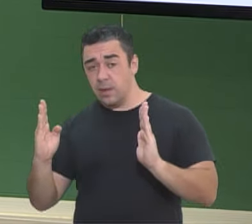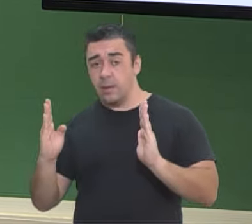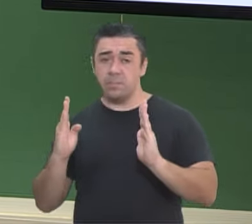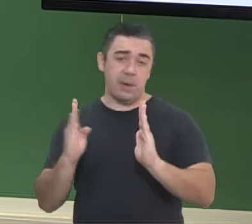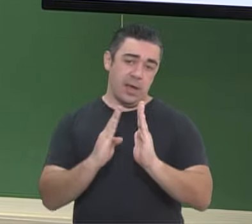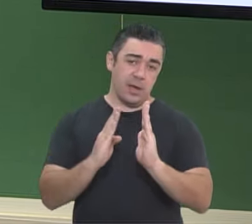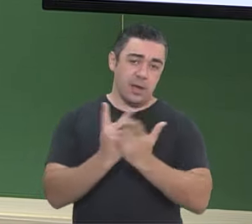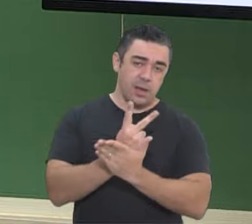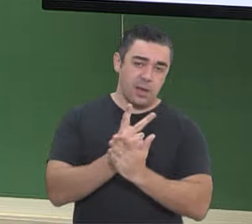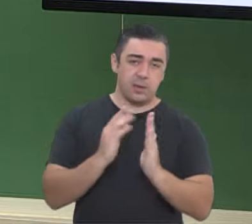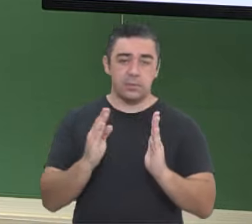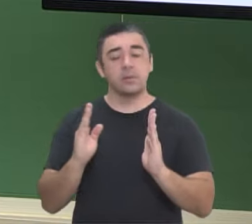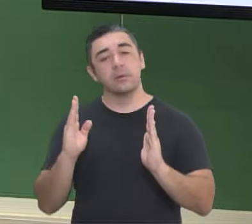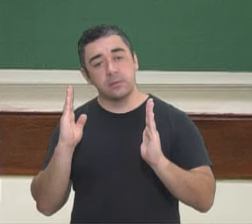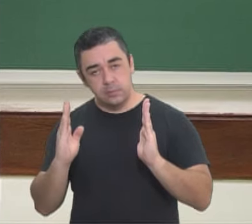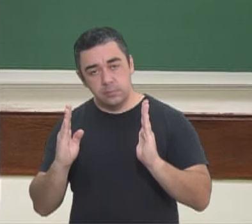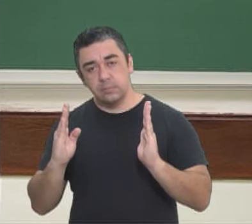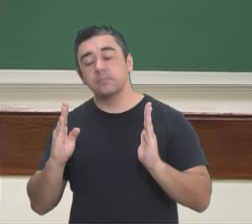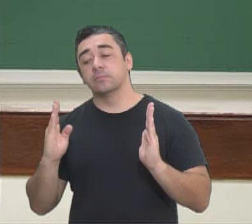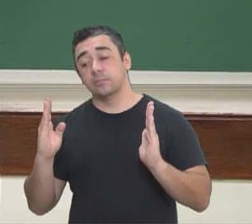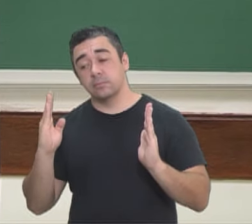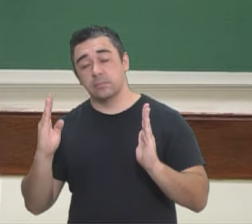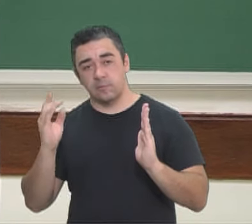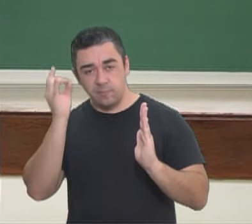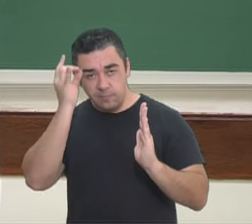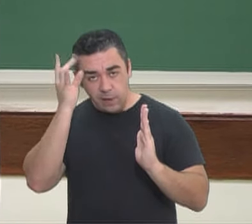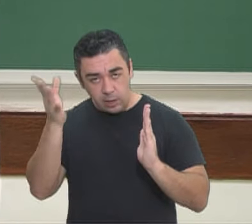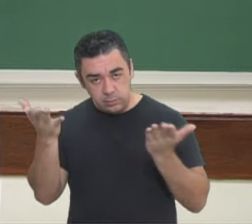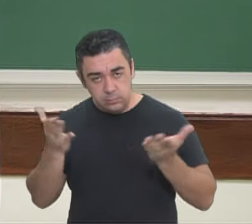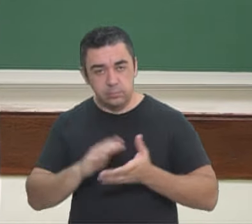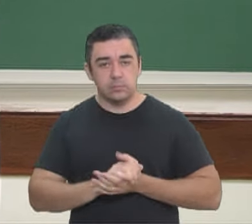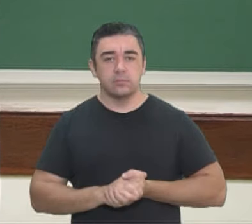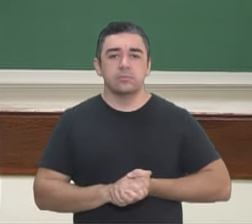estar errado. Tudo bem? Fácil, né? Vamos lá então.